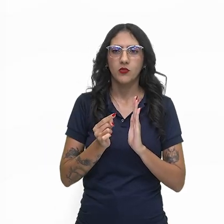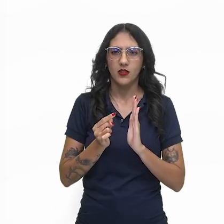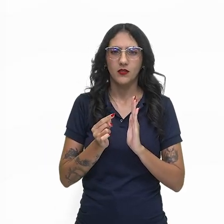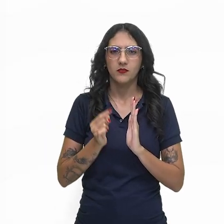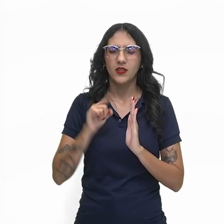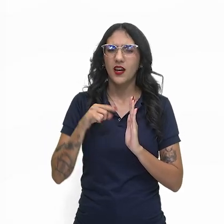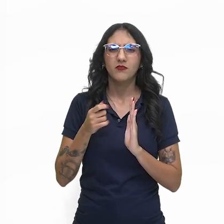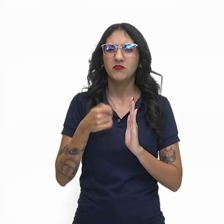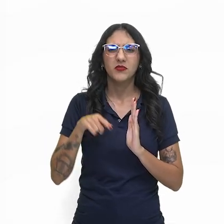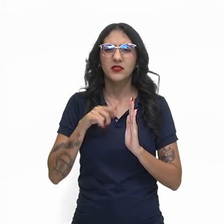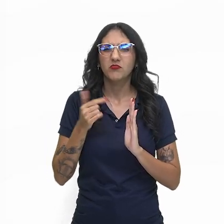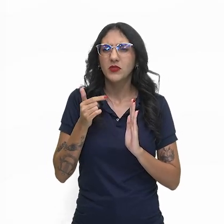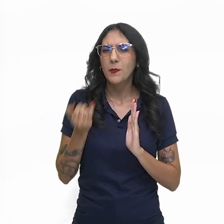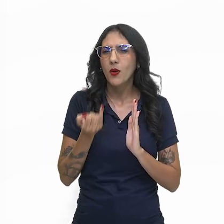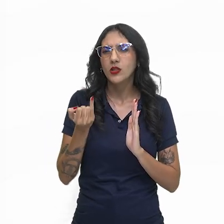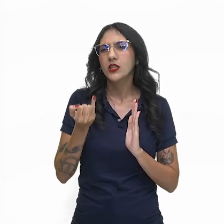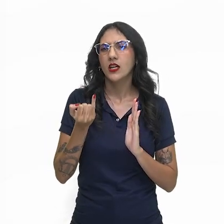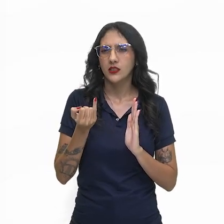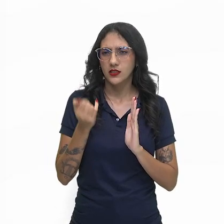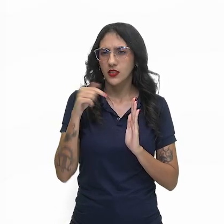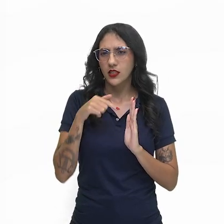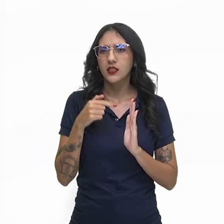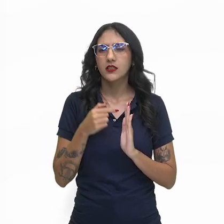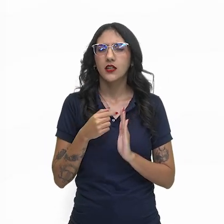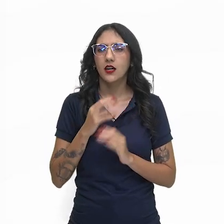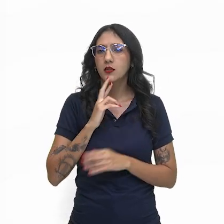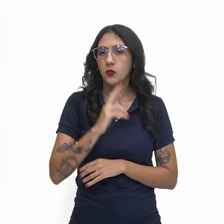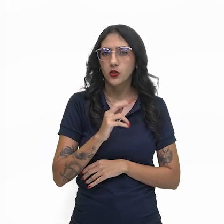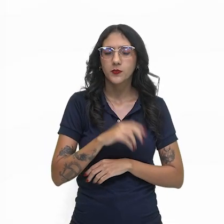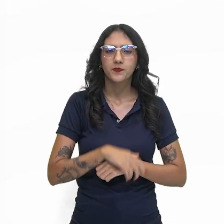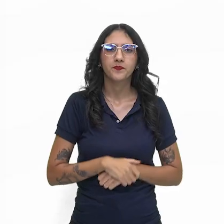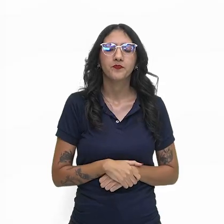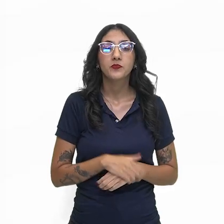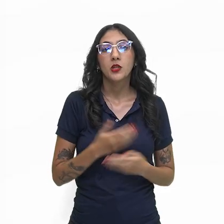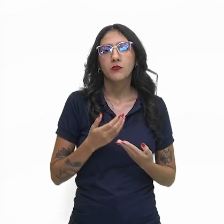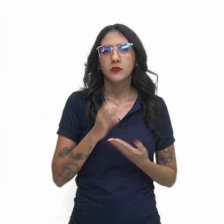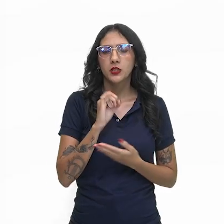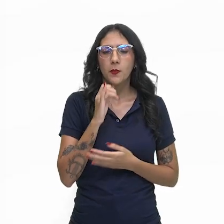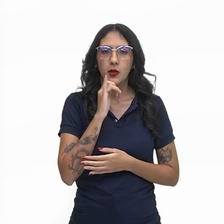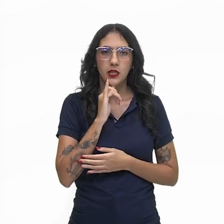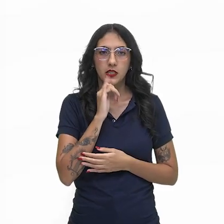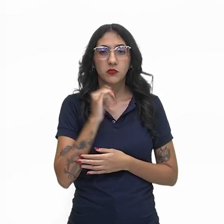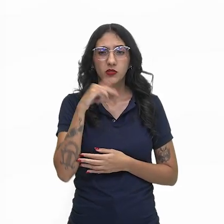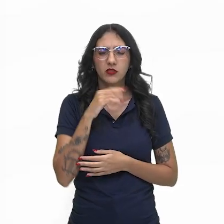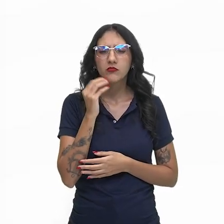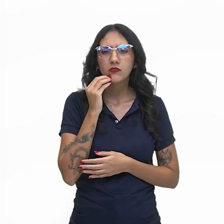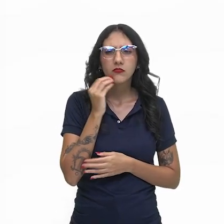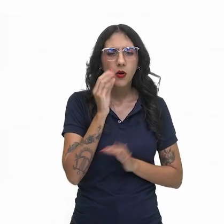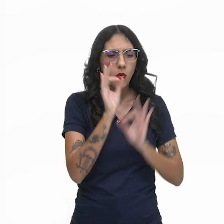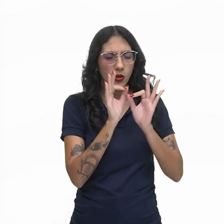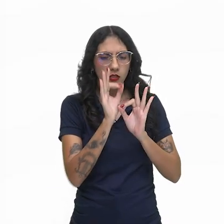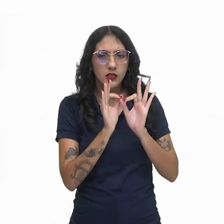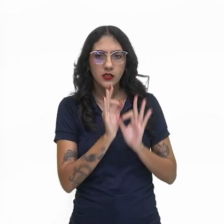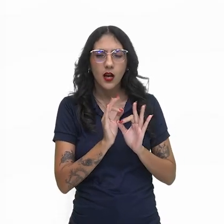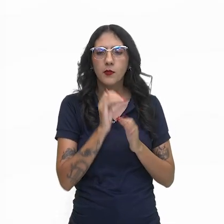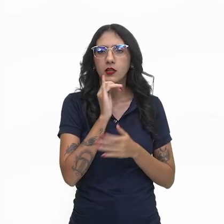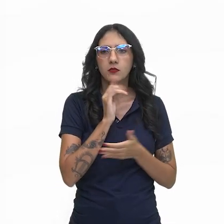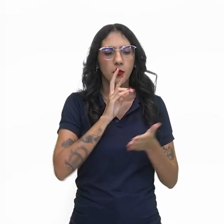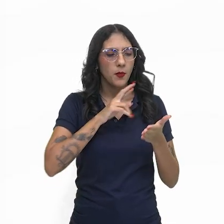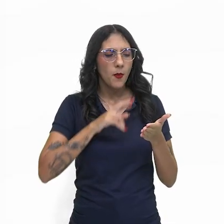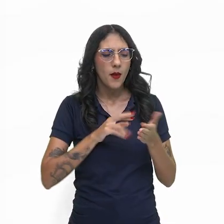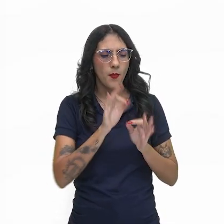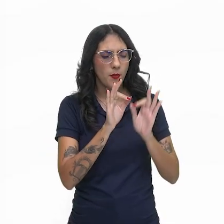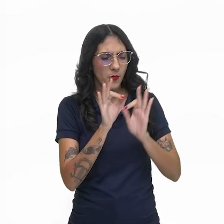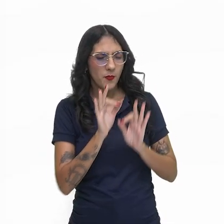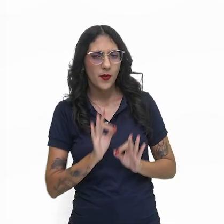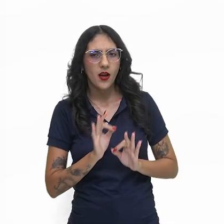menos relevantes. Então, quando você for fazer um experimento, vai fazer um relatório com